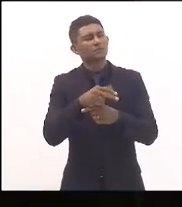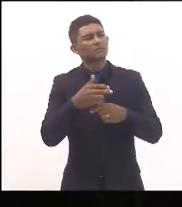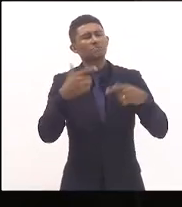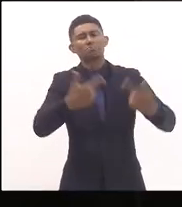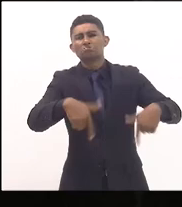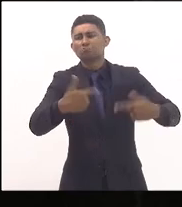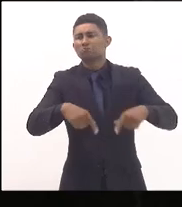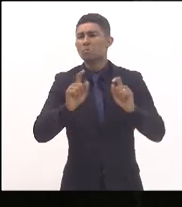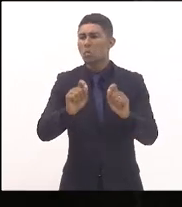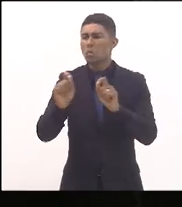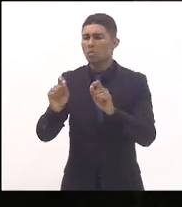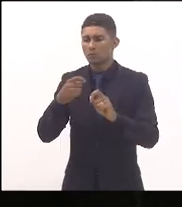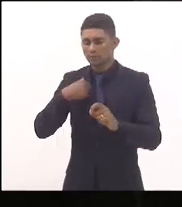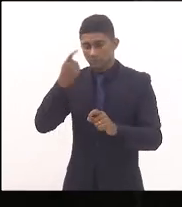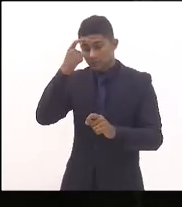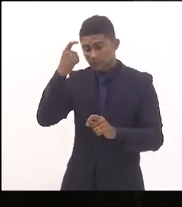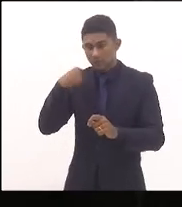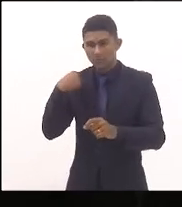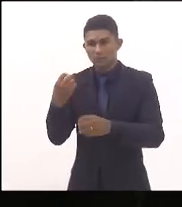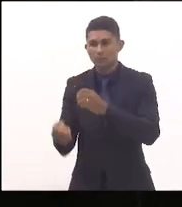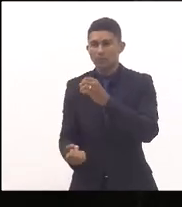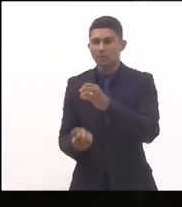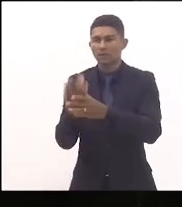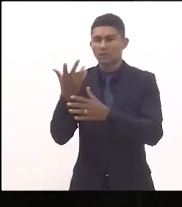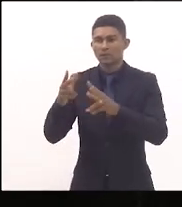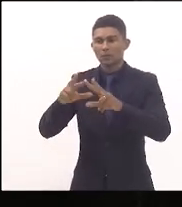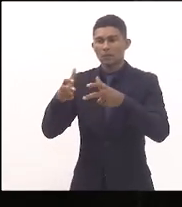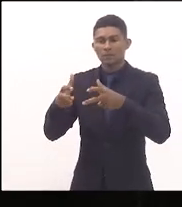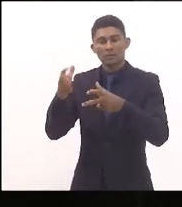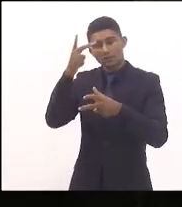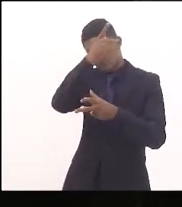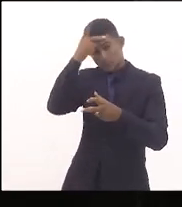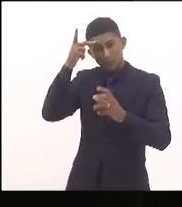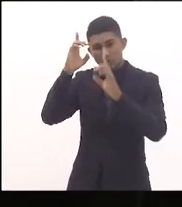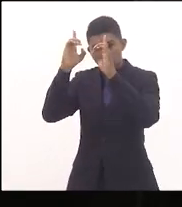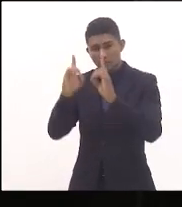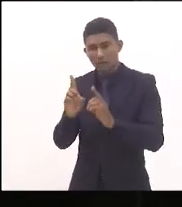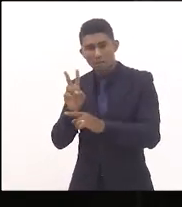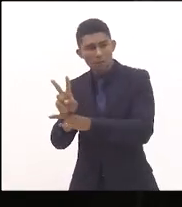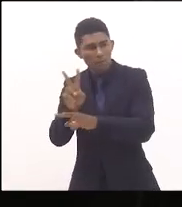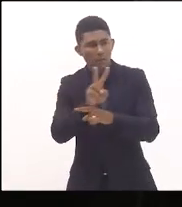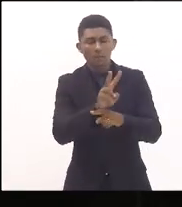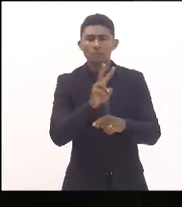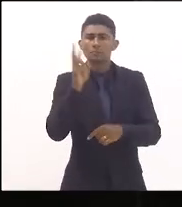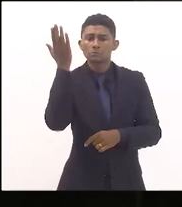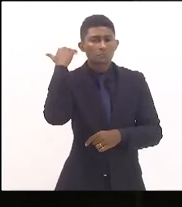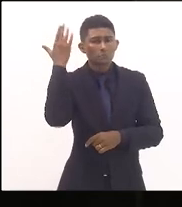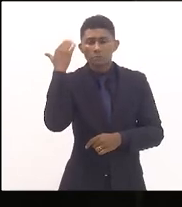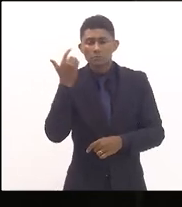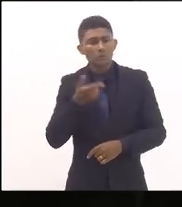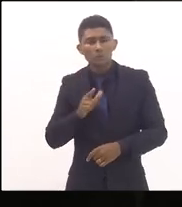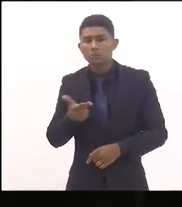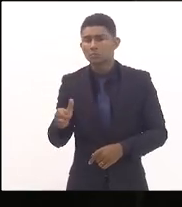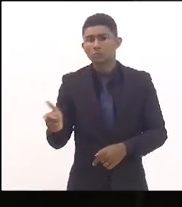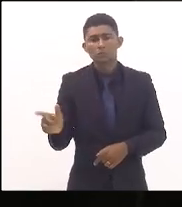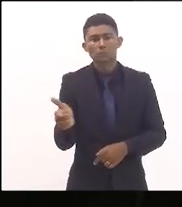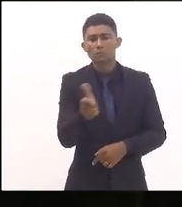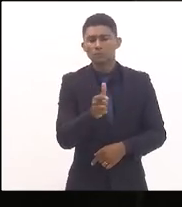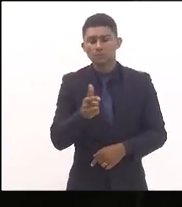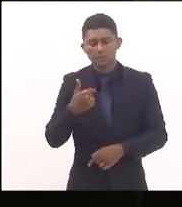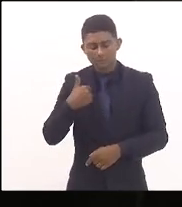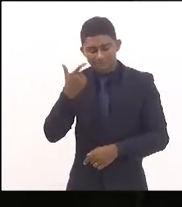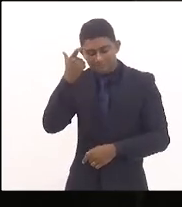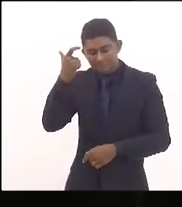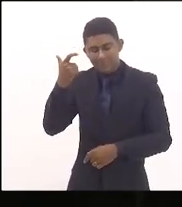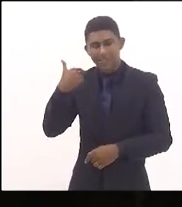Aí eu disse eu vou criar comissão de defesa da pessoa com deficiência ela não existia e eu sabia que eu ia